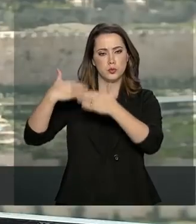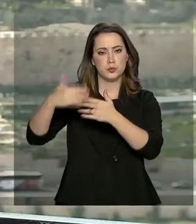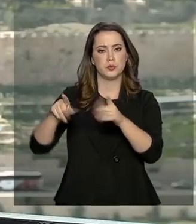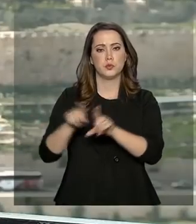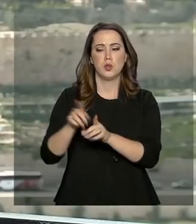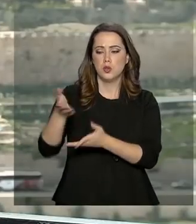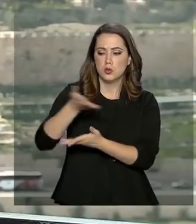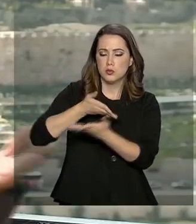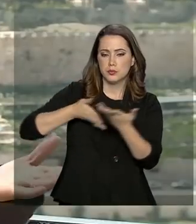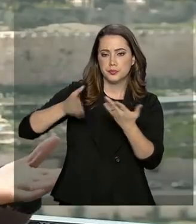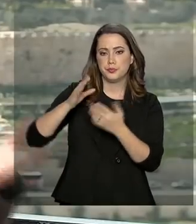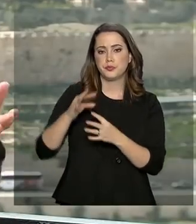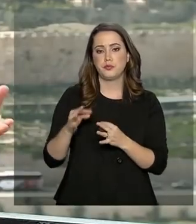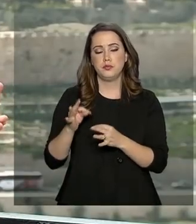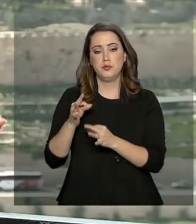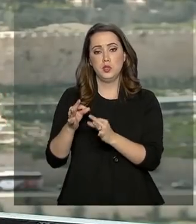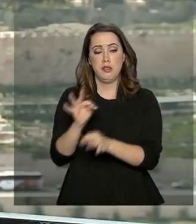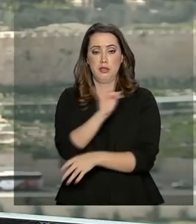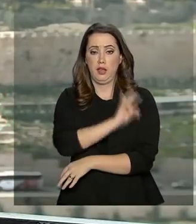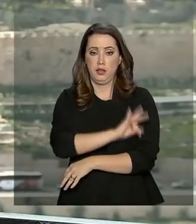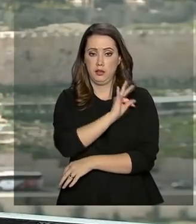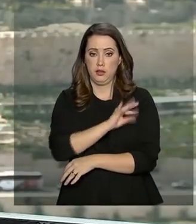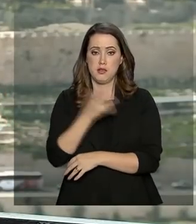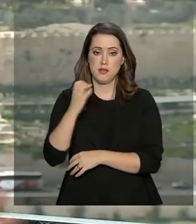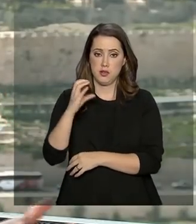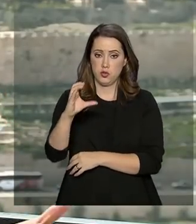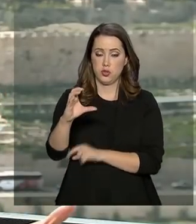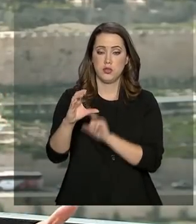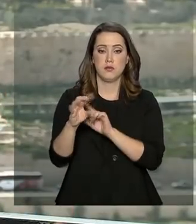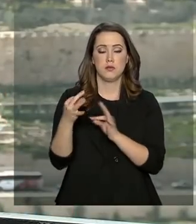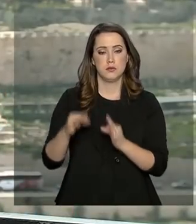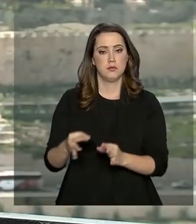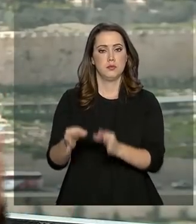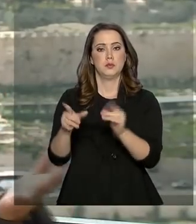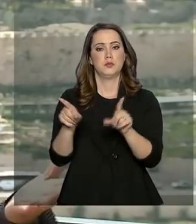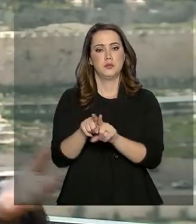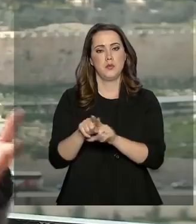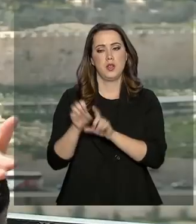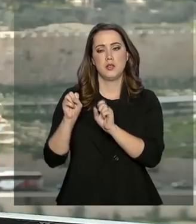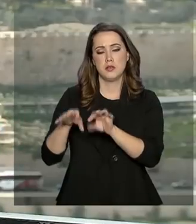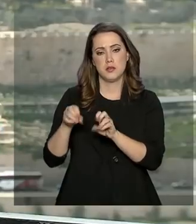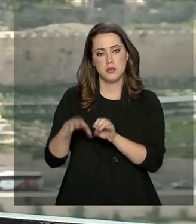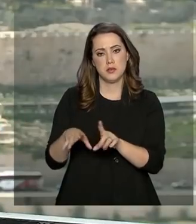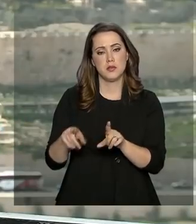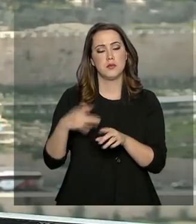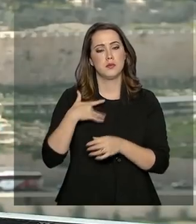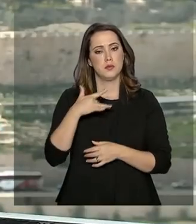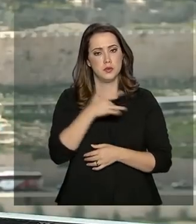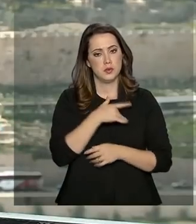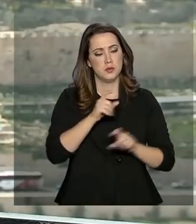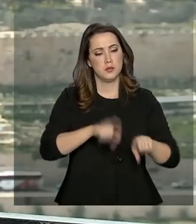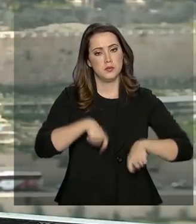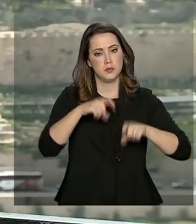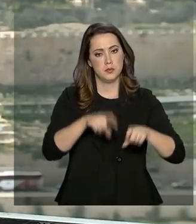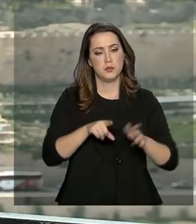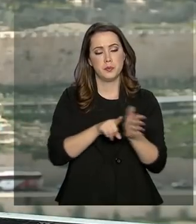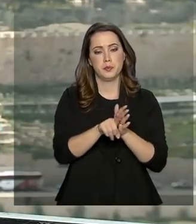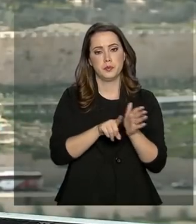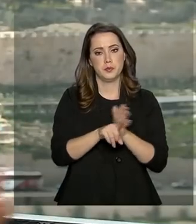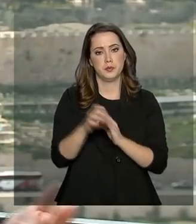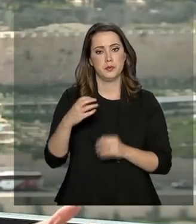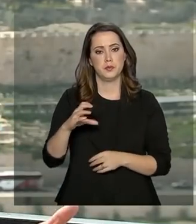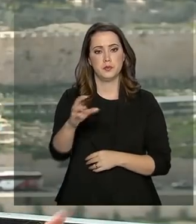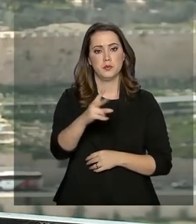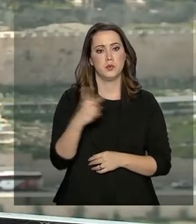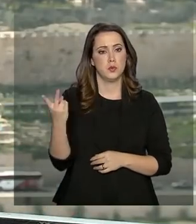de intercâmbio nas áreas técnica, científica e tecnológica, com acordos nos campos da educação, saúde, agricultura e pesquisa científica.